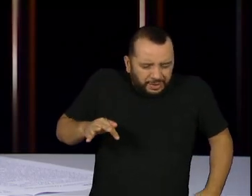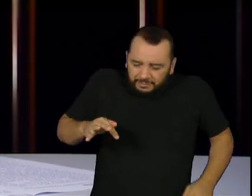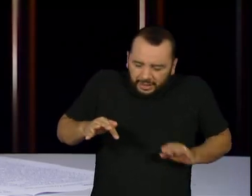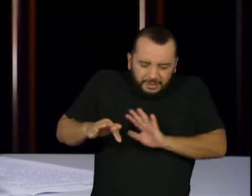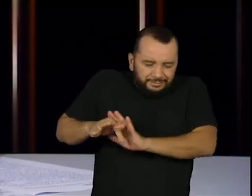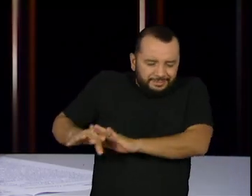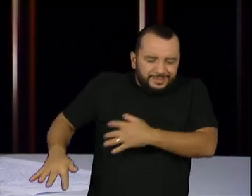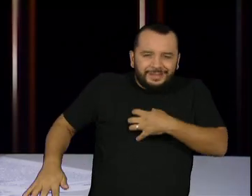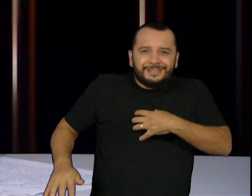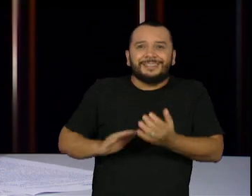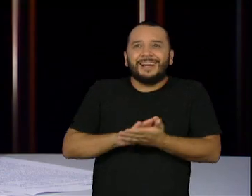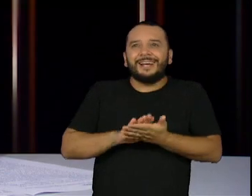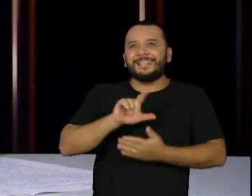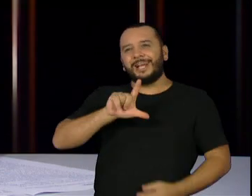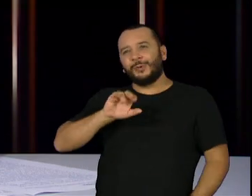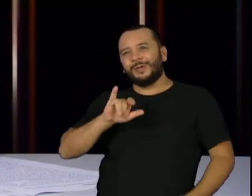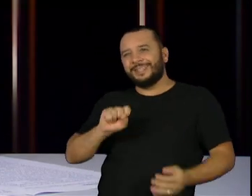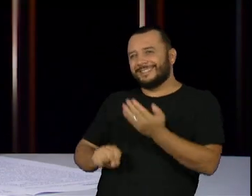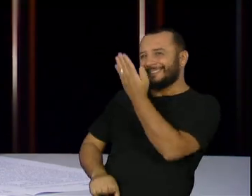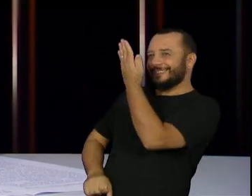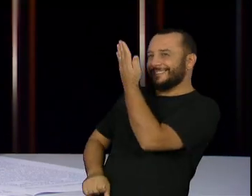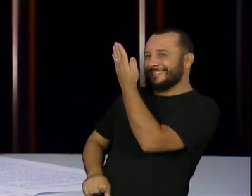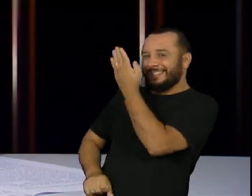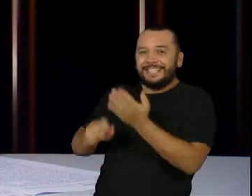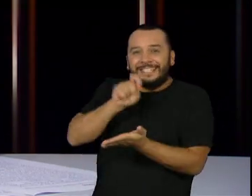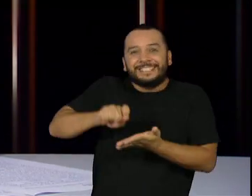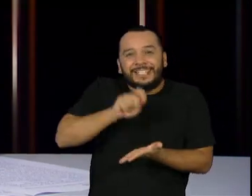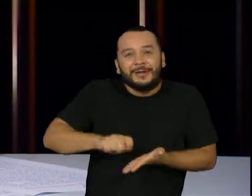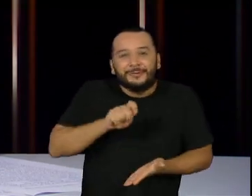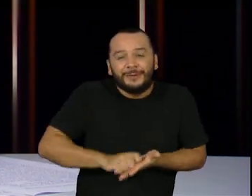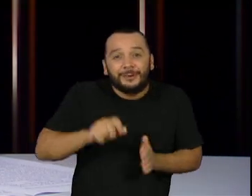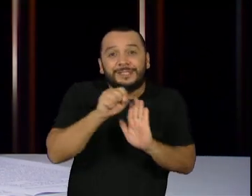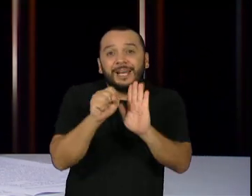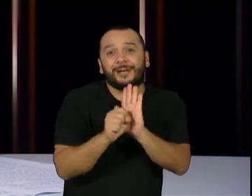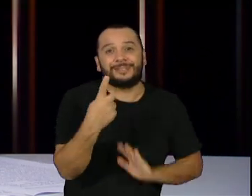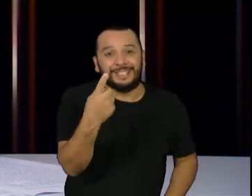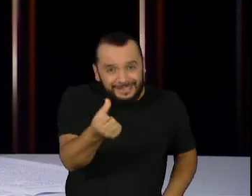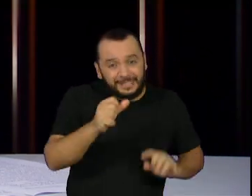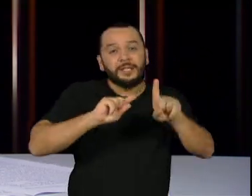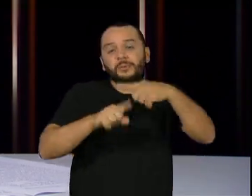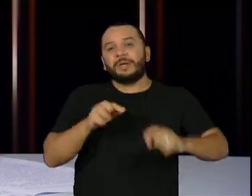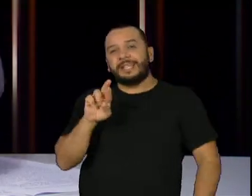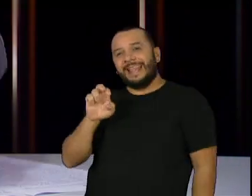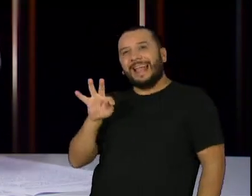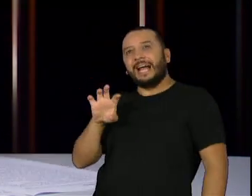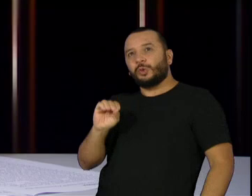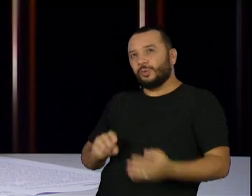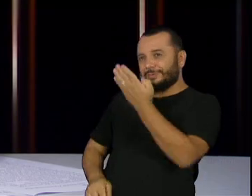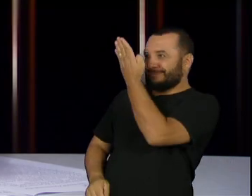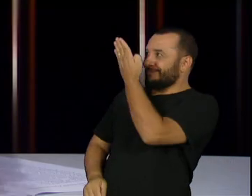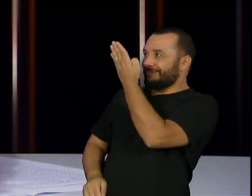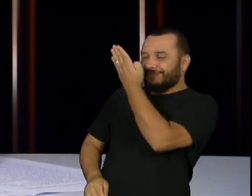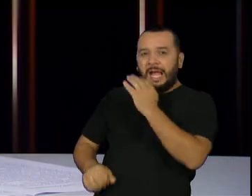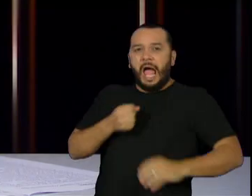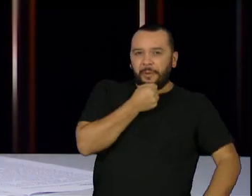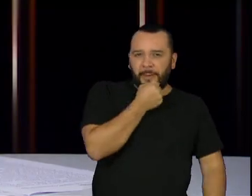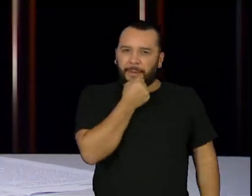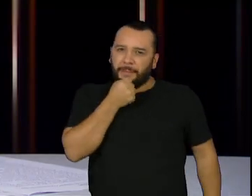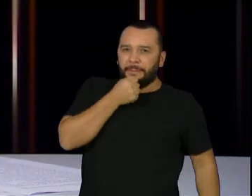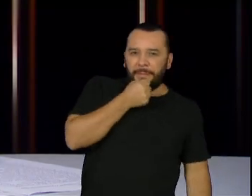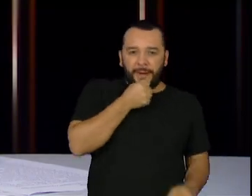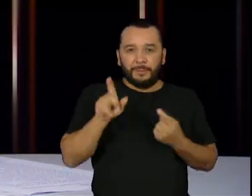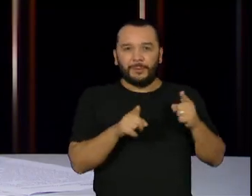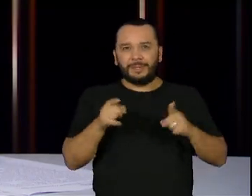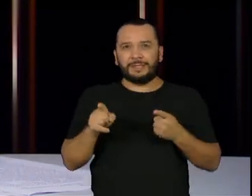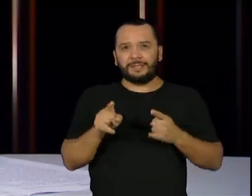no século XVI, Tamara, isso daí. O Renato Russo cantou um tempinho depois. Agora, a compra da